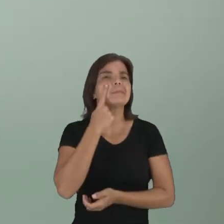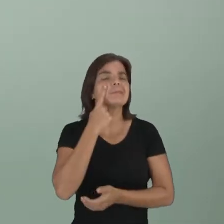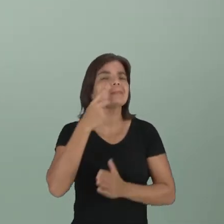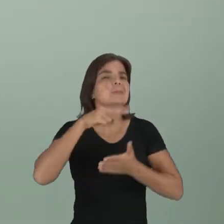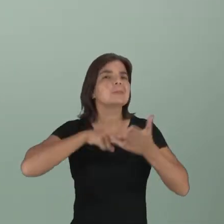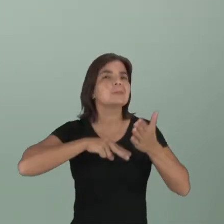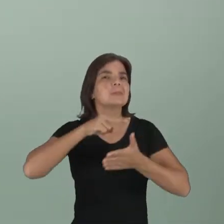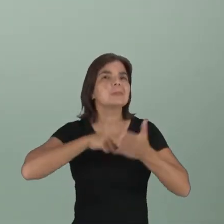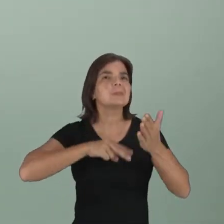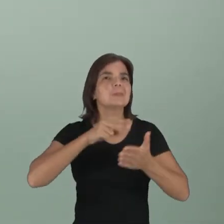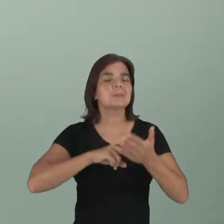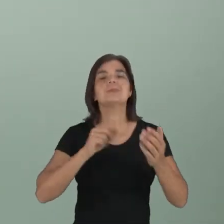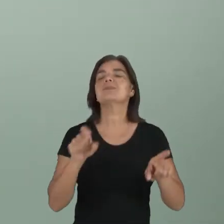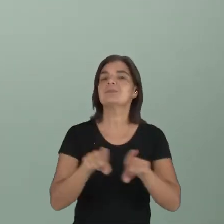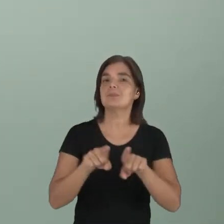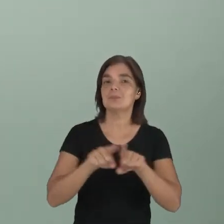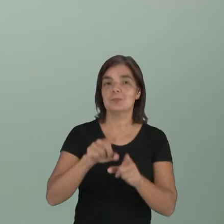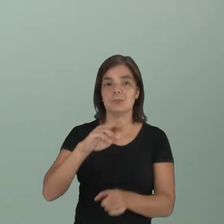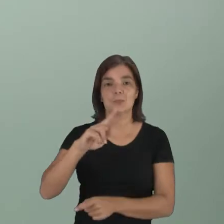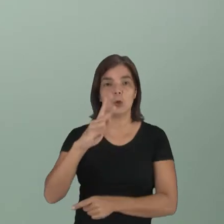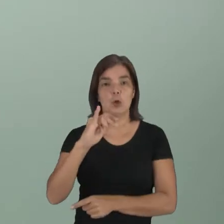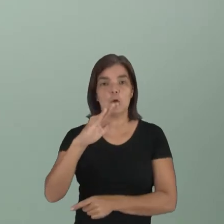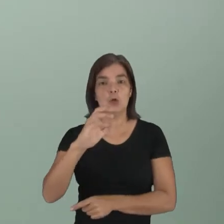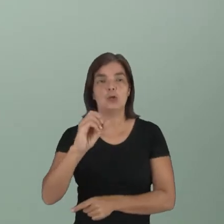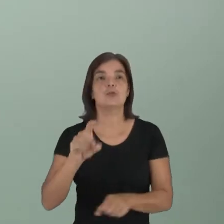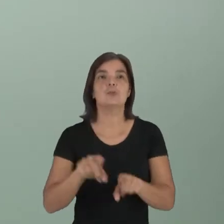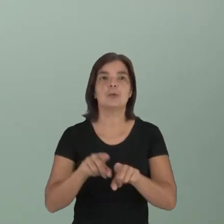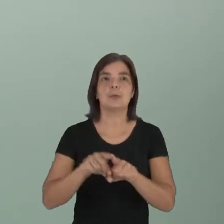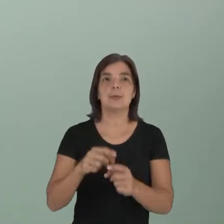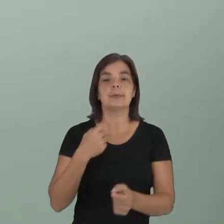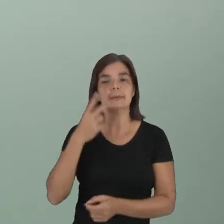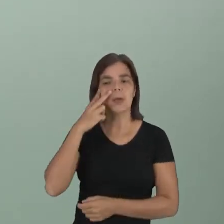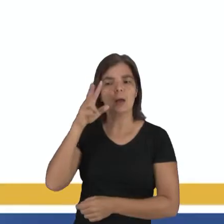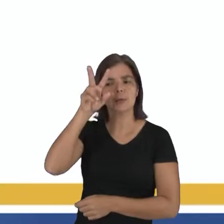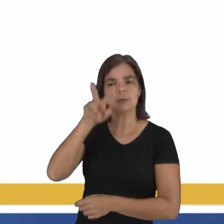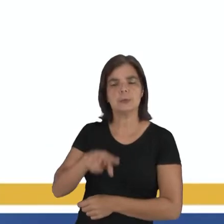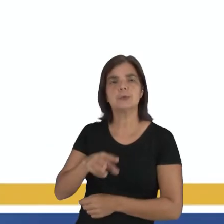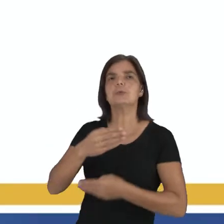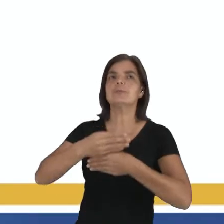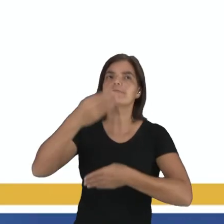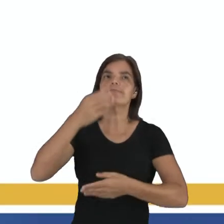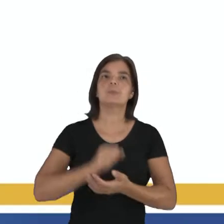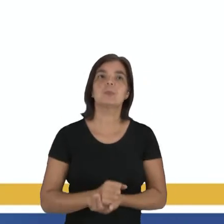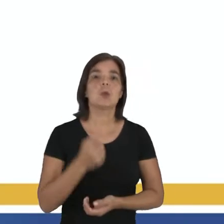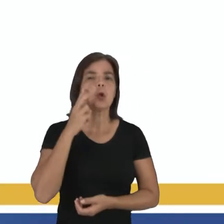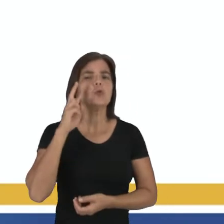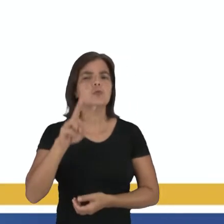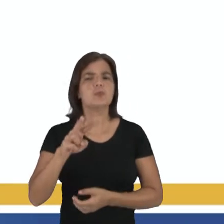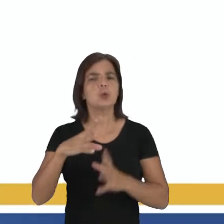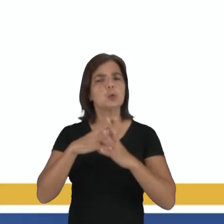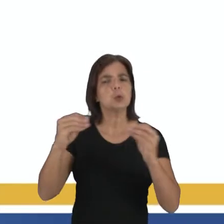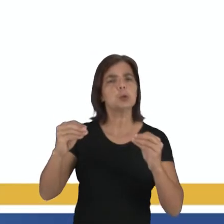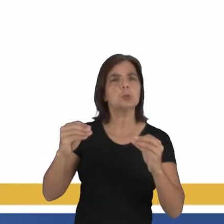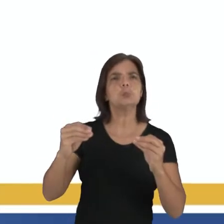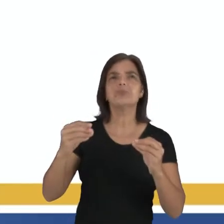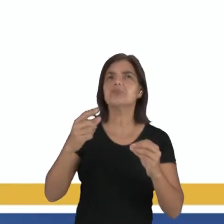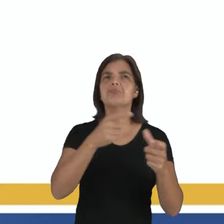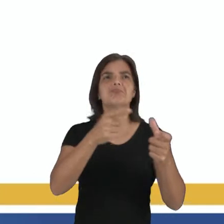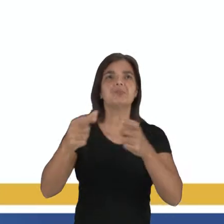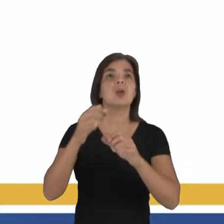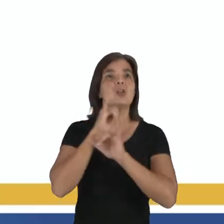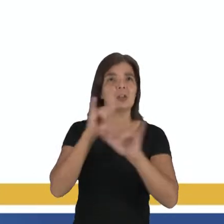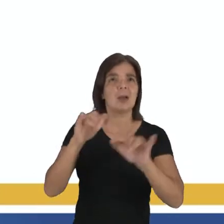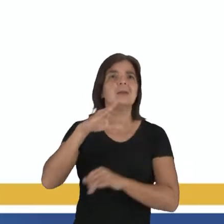ler essa composição de Chico Buarque, As Vitrines? Olha só, eu te vejo sumir por aí,